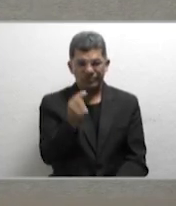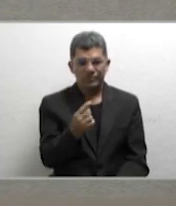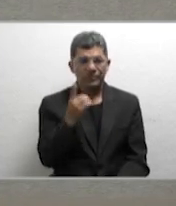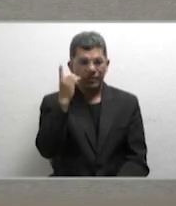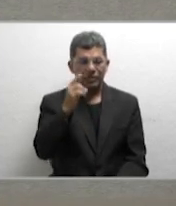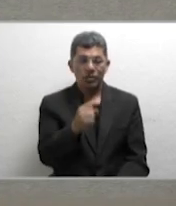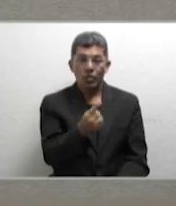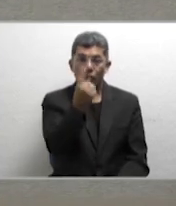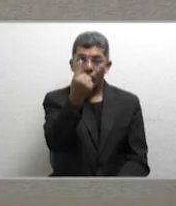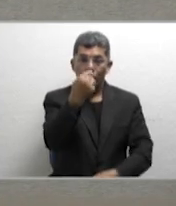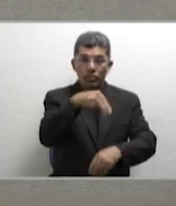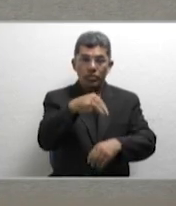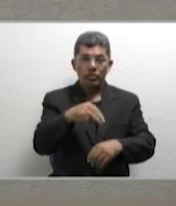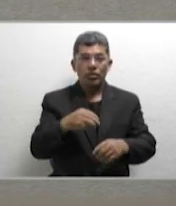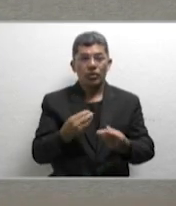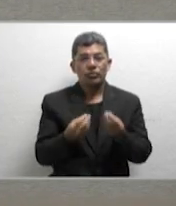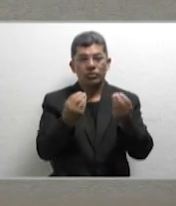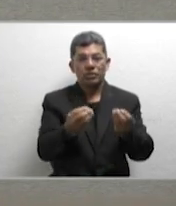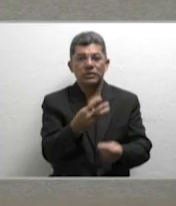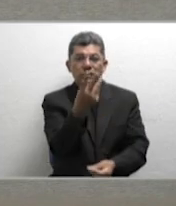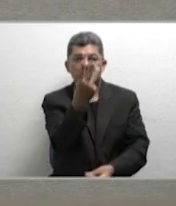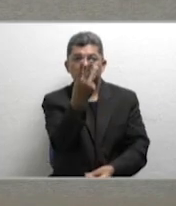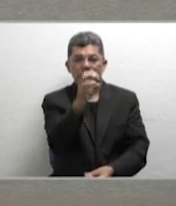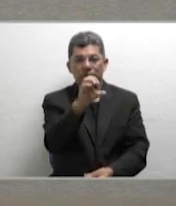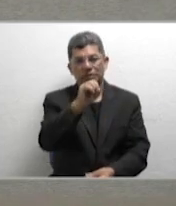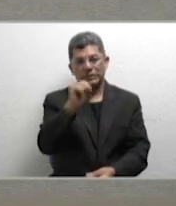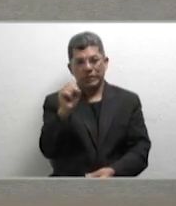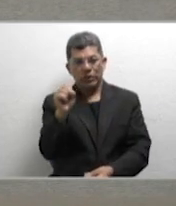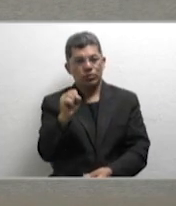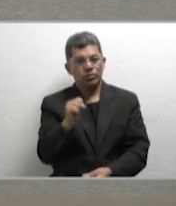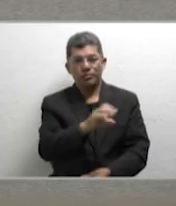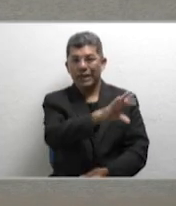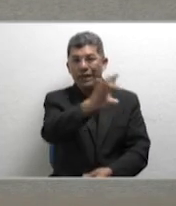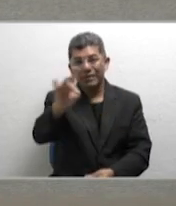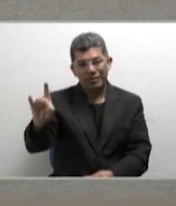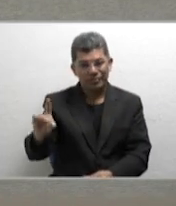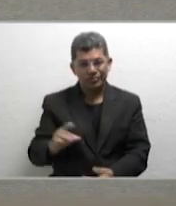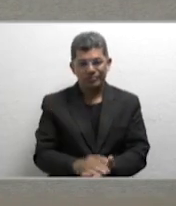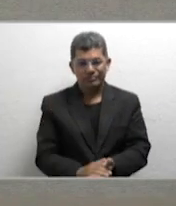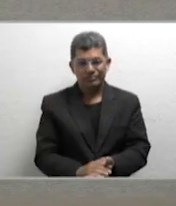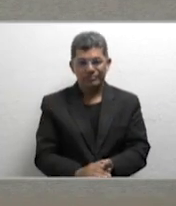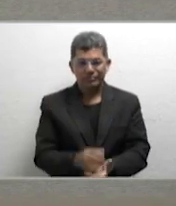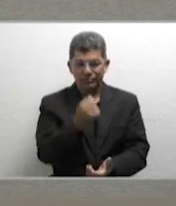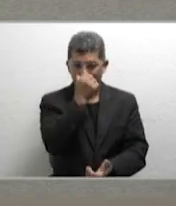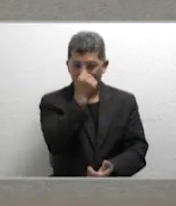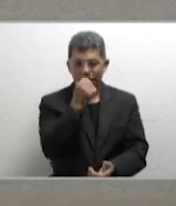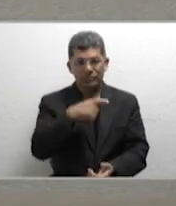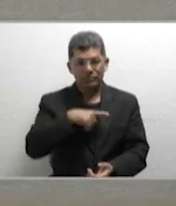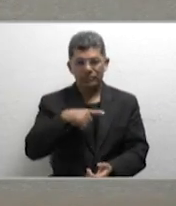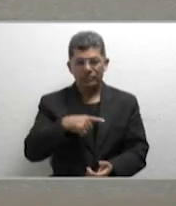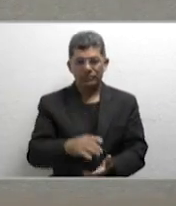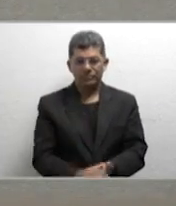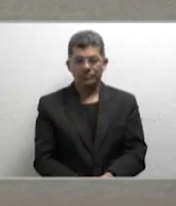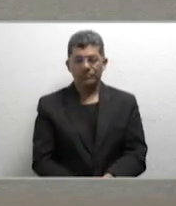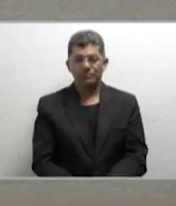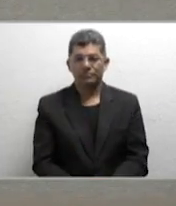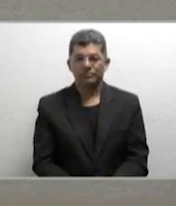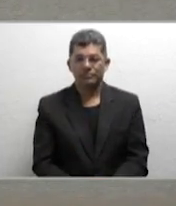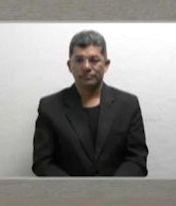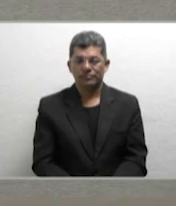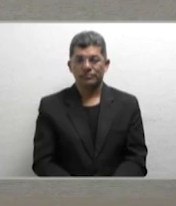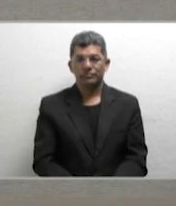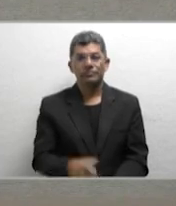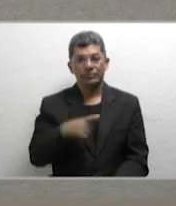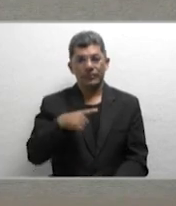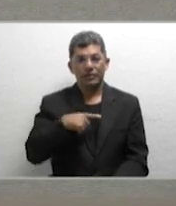está dando 30 segundos, porque nós já estamos no pequeno expediente para a gente poder começar o grande expediente. Vai ter grande hoje? Ter grande, eu achei que ia ser tudo... Não,